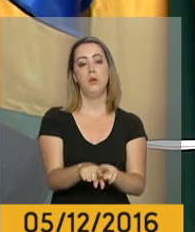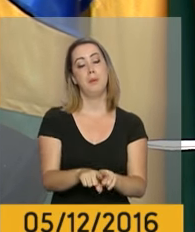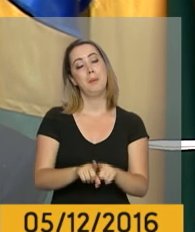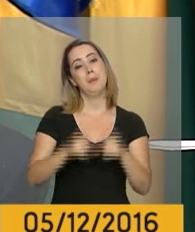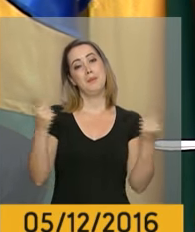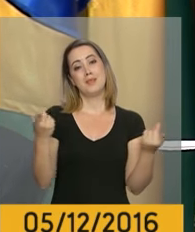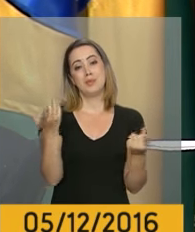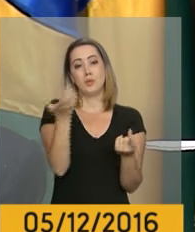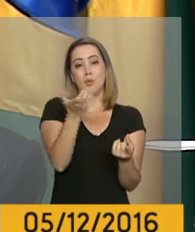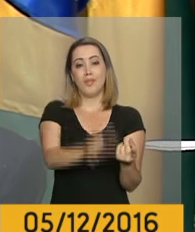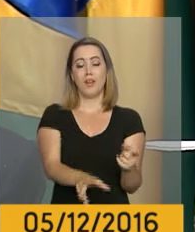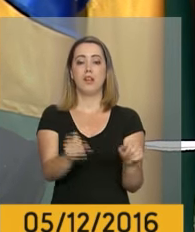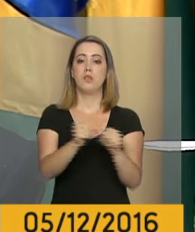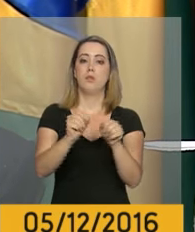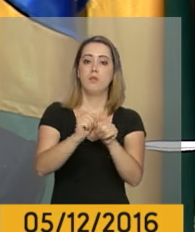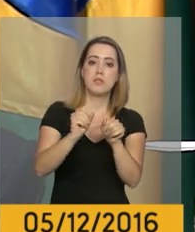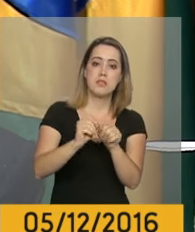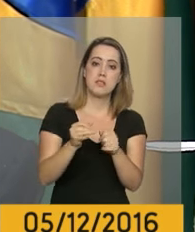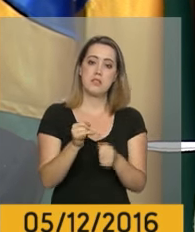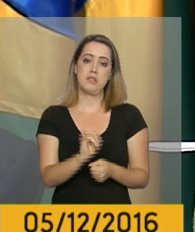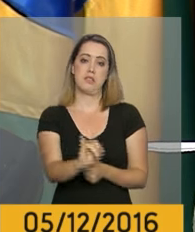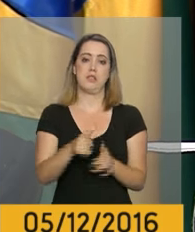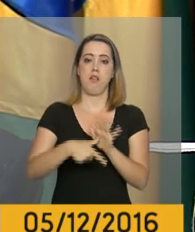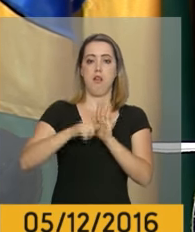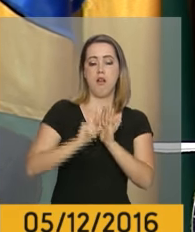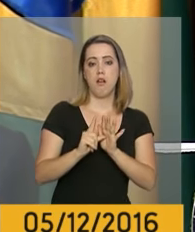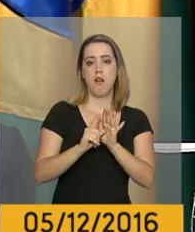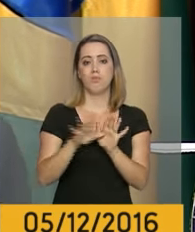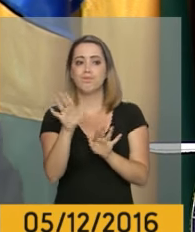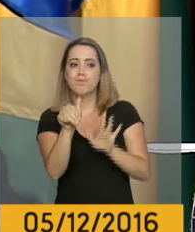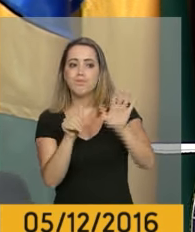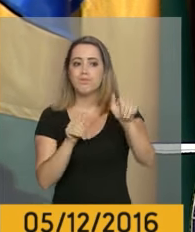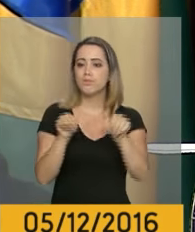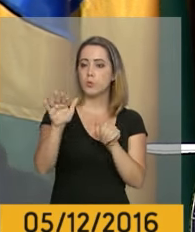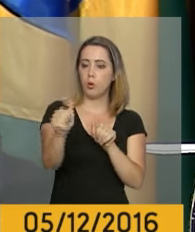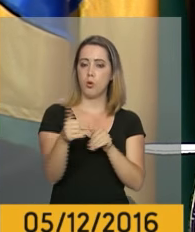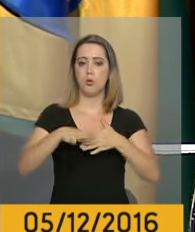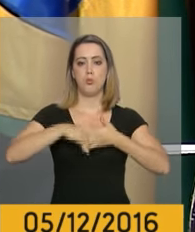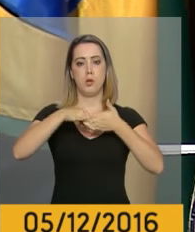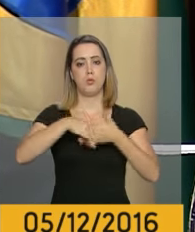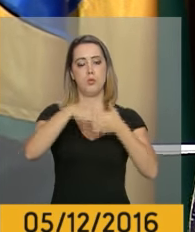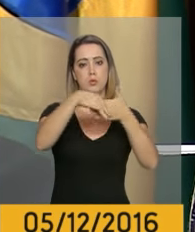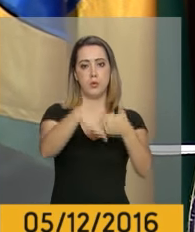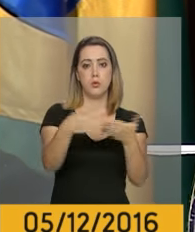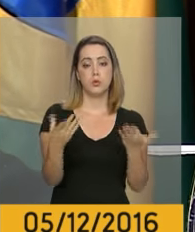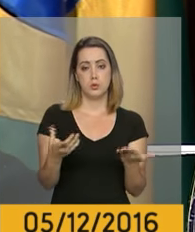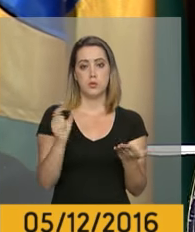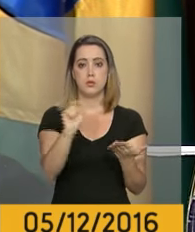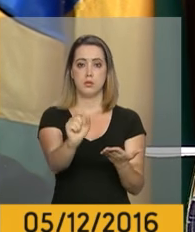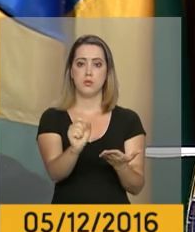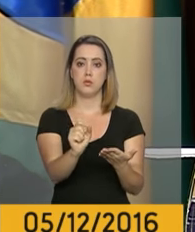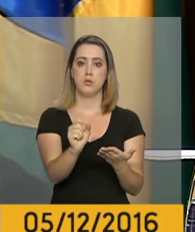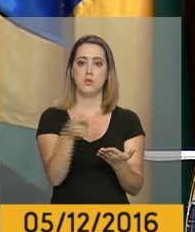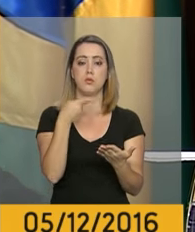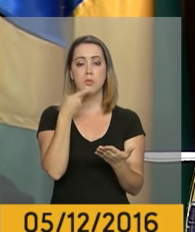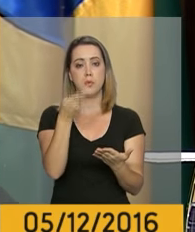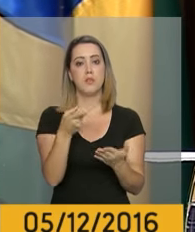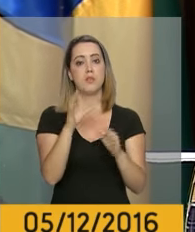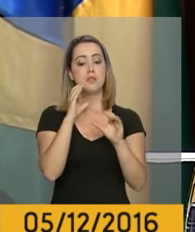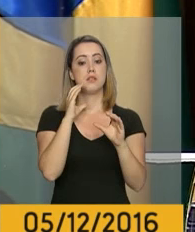não queria fazê-lo sem antes eh chamar os senhores líderes para fazer